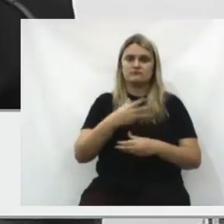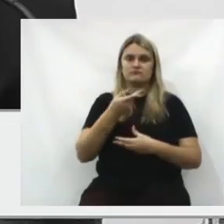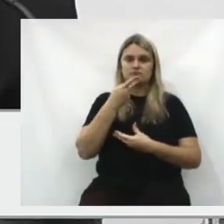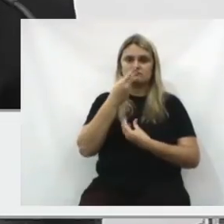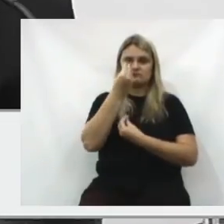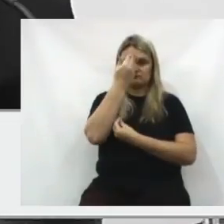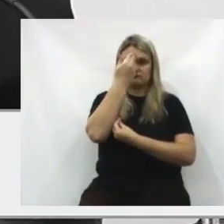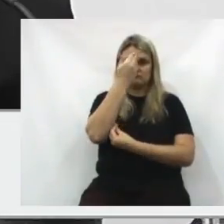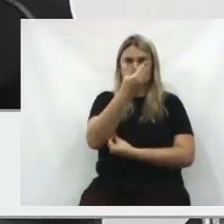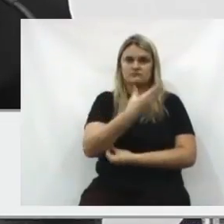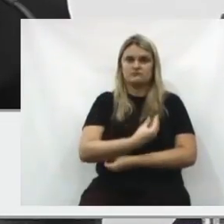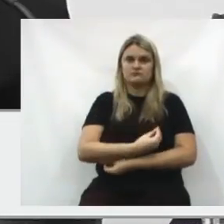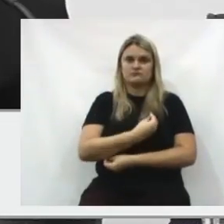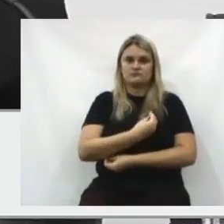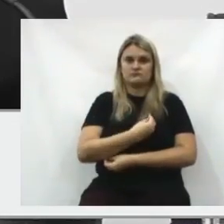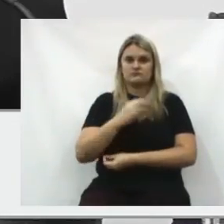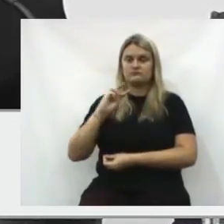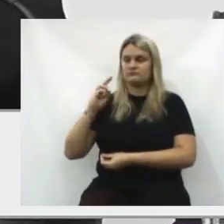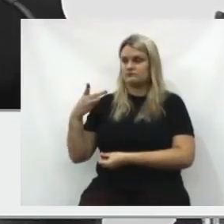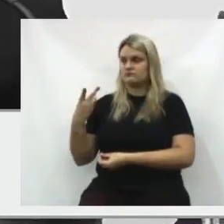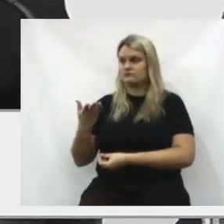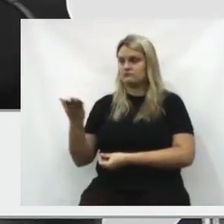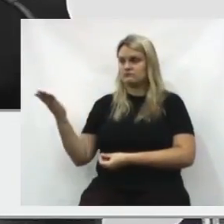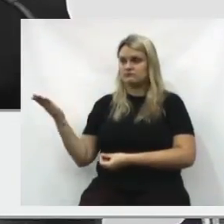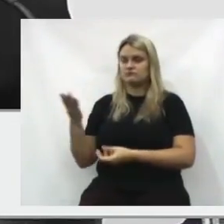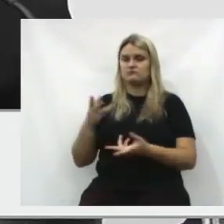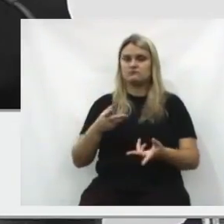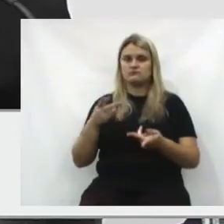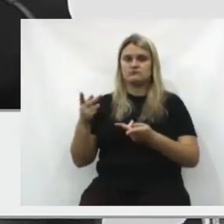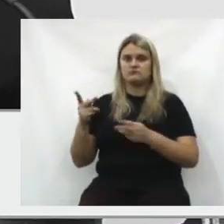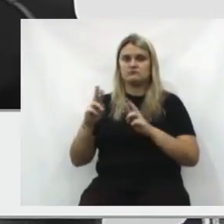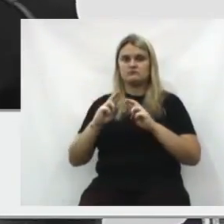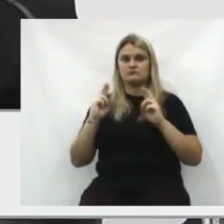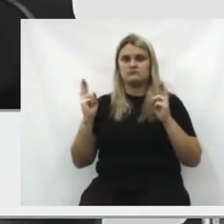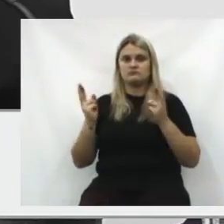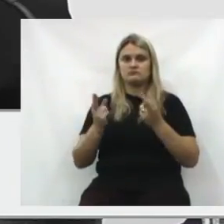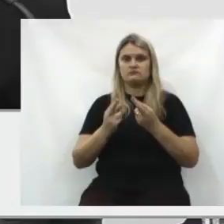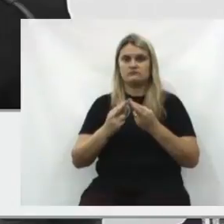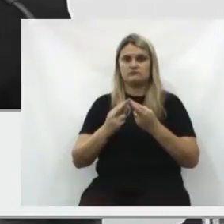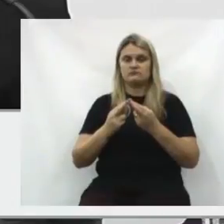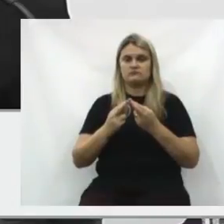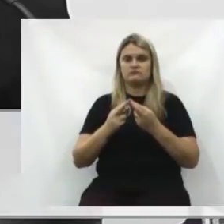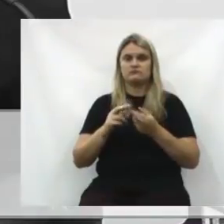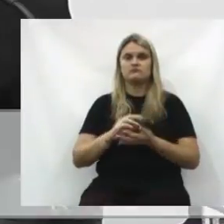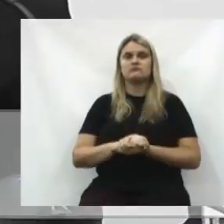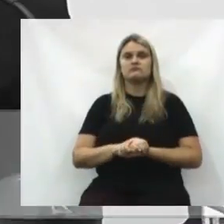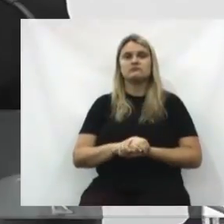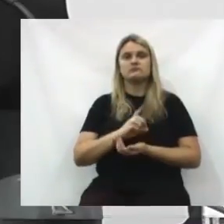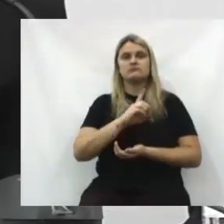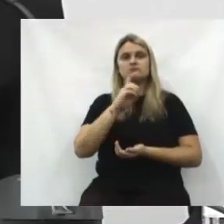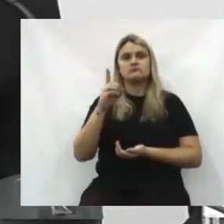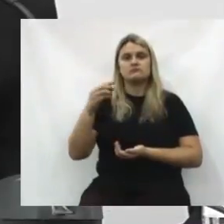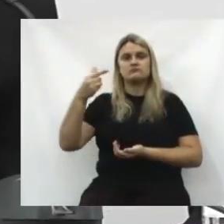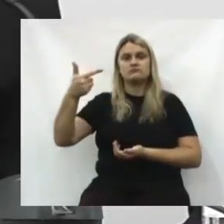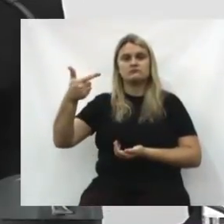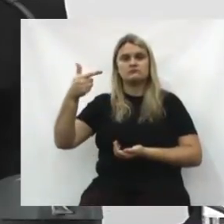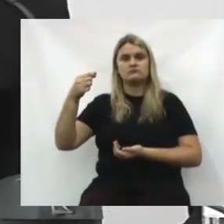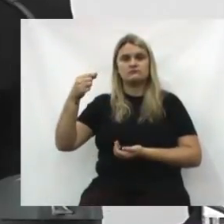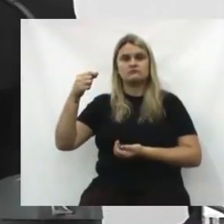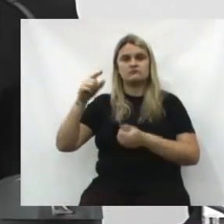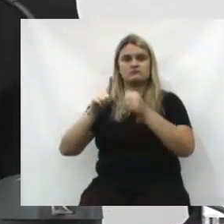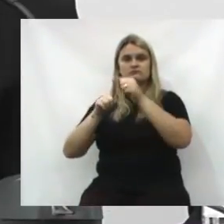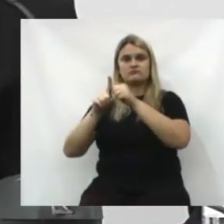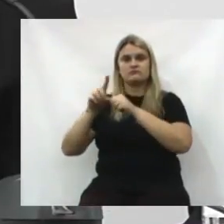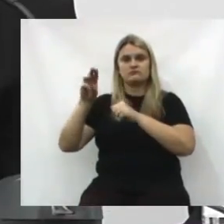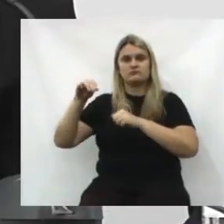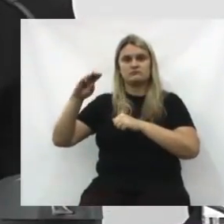Nada mais havendo, agradecemos a presença dos senhores edis e convocamos a próxima reunião ordinária